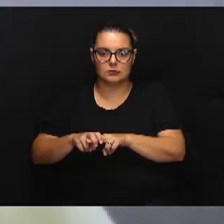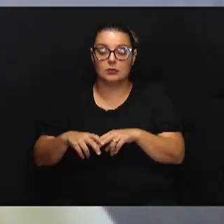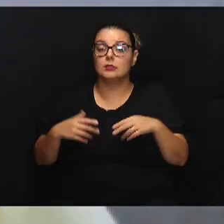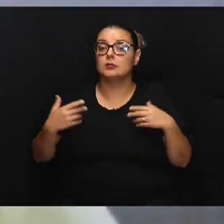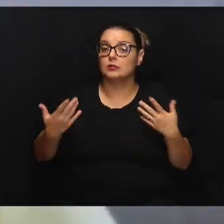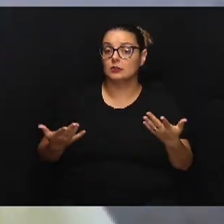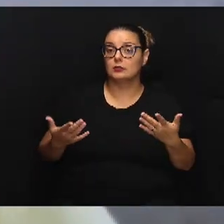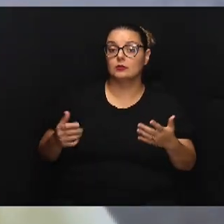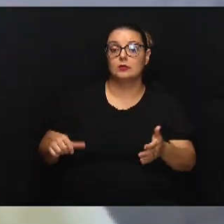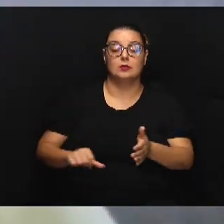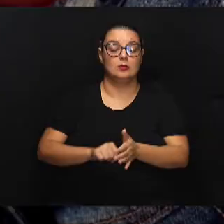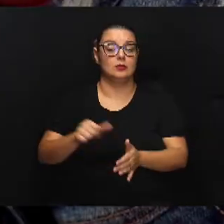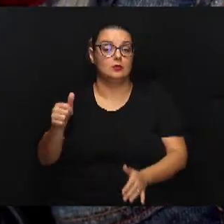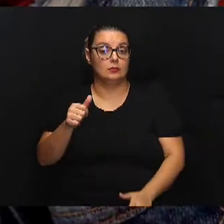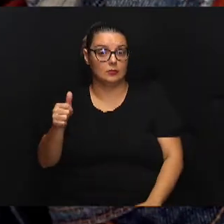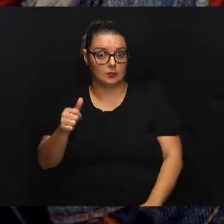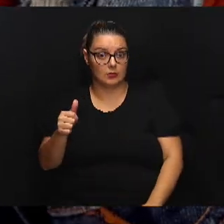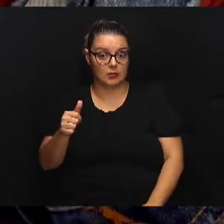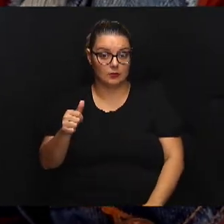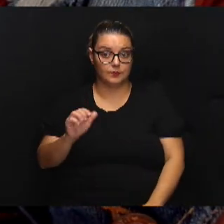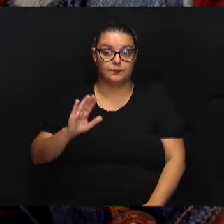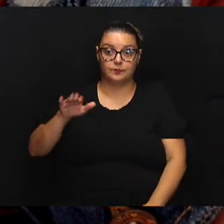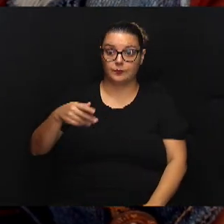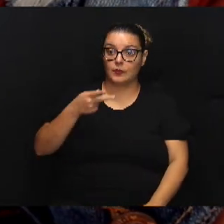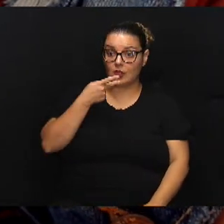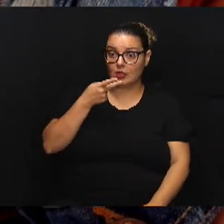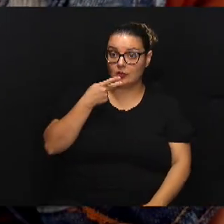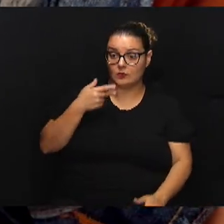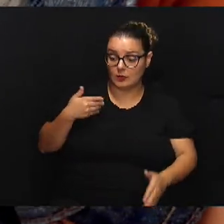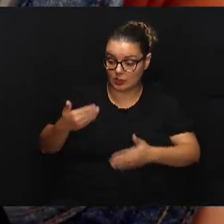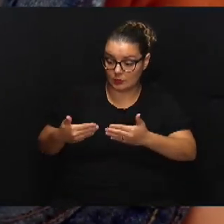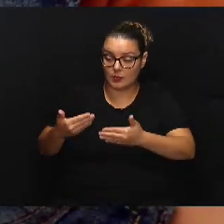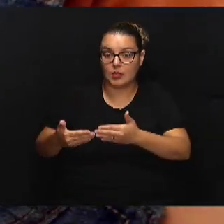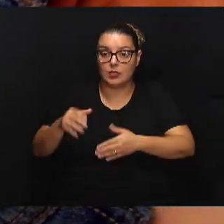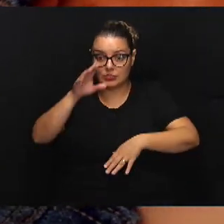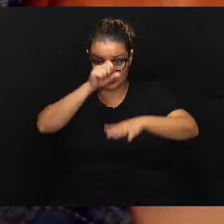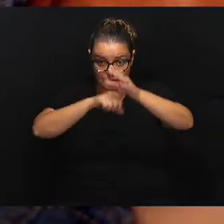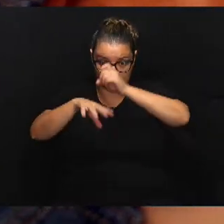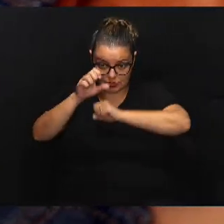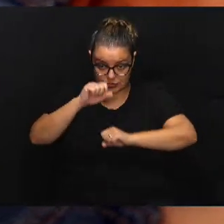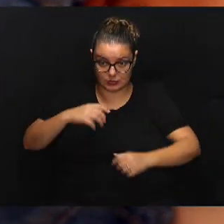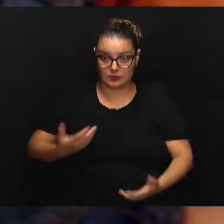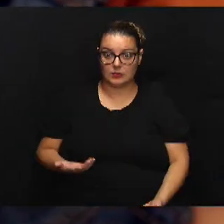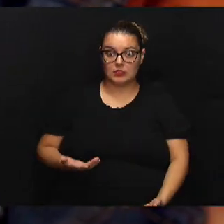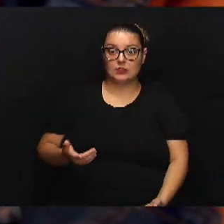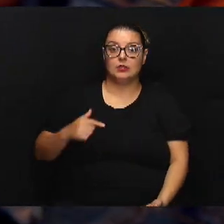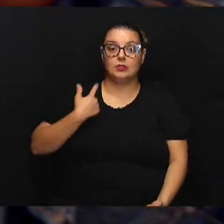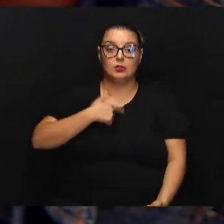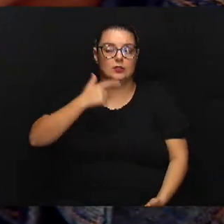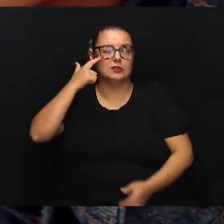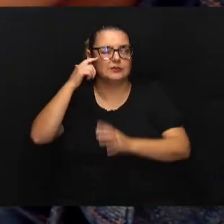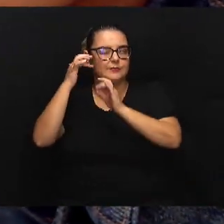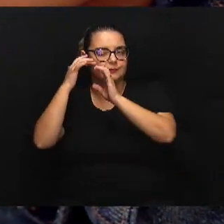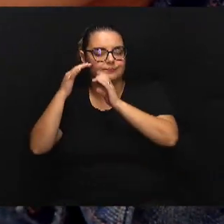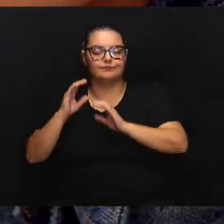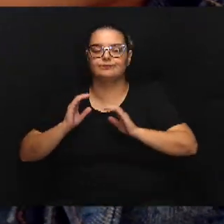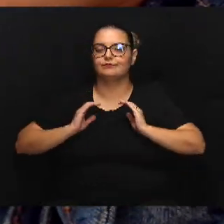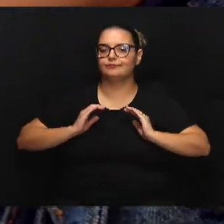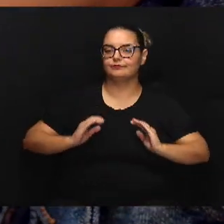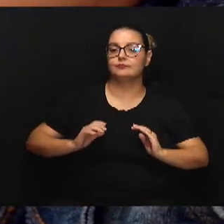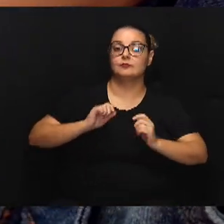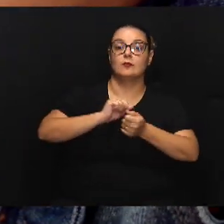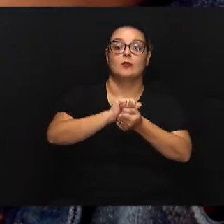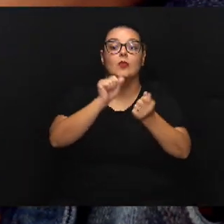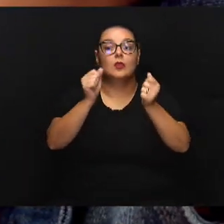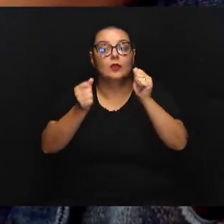Então, em primeiro lugar, quando nós falamos de processo de aprender, nós temos que pensar num comportamento